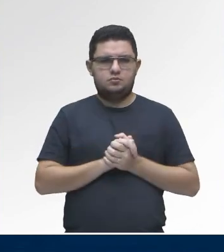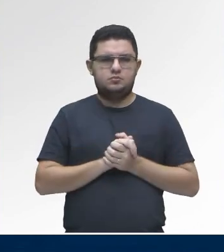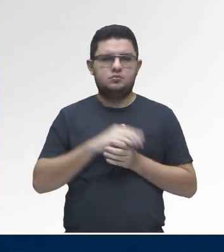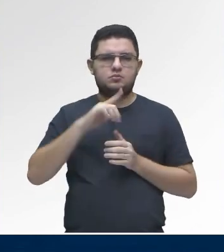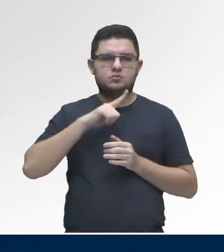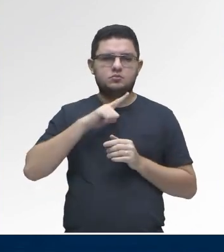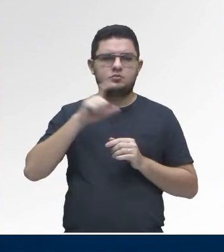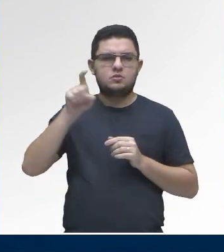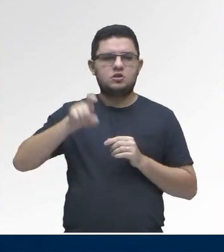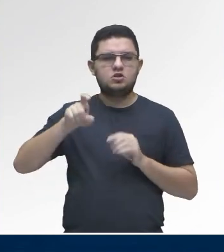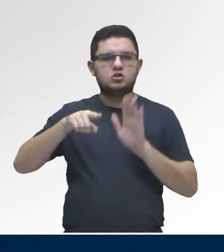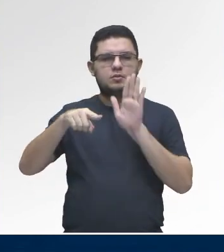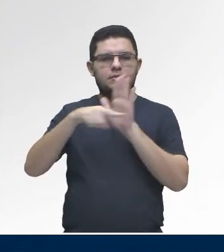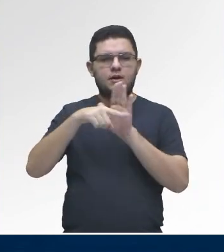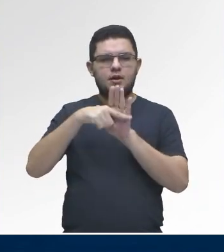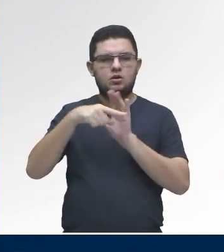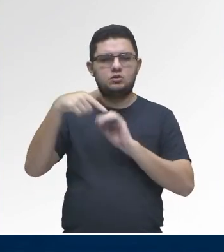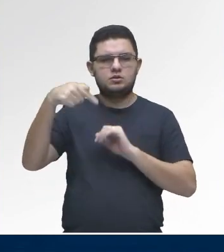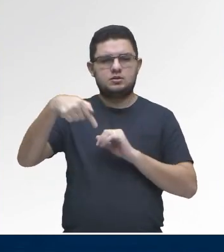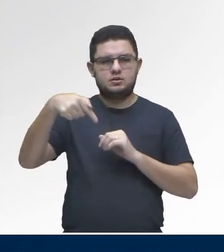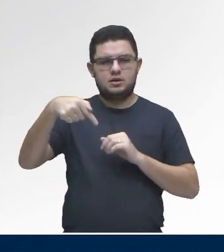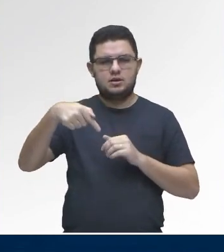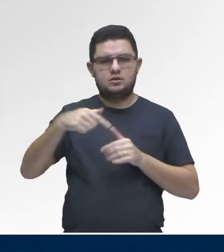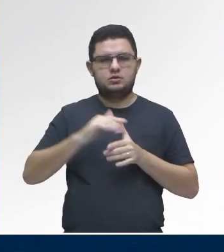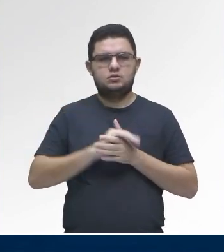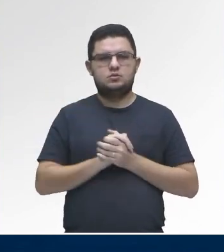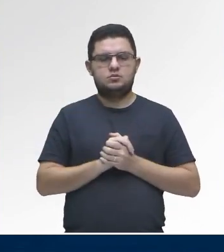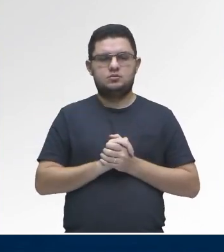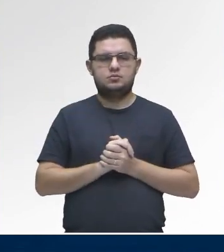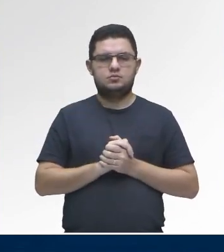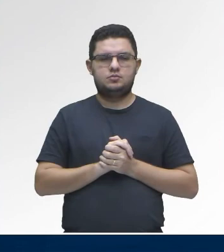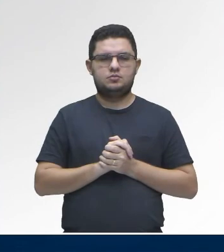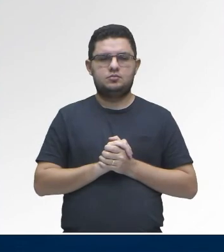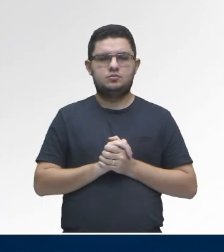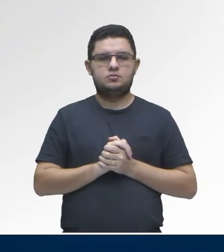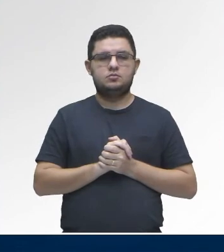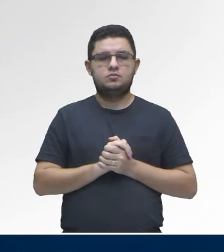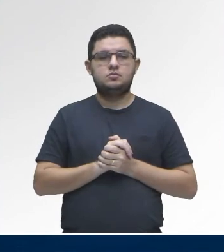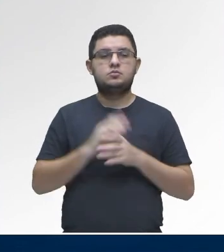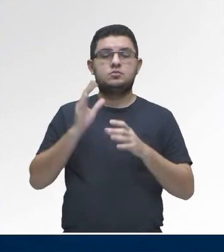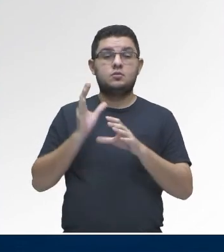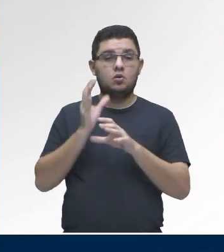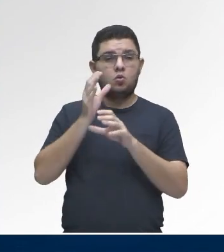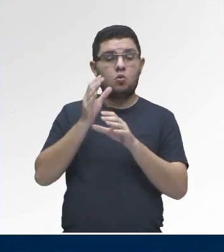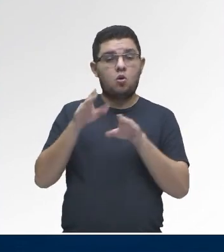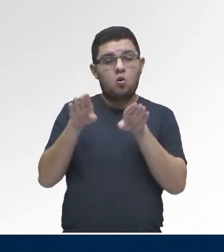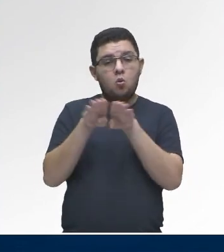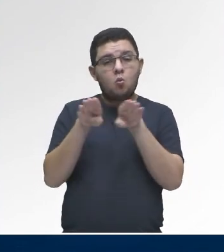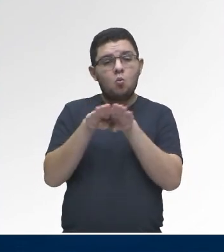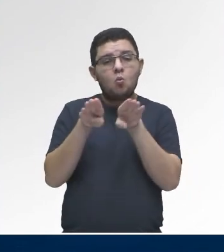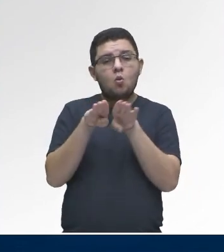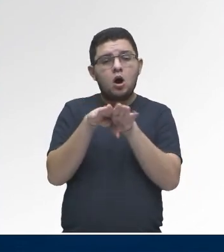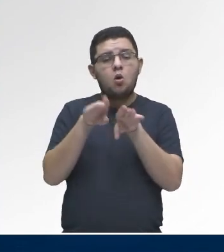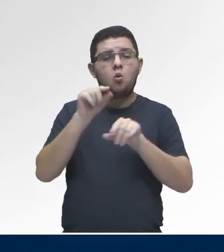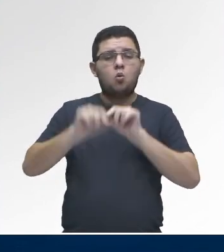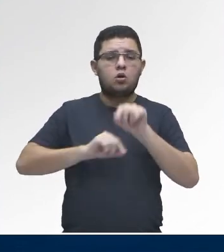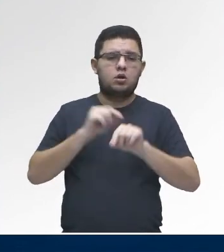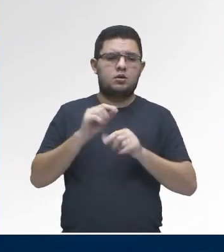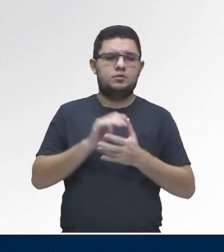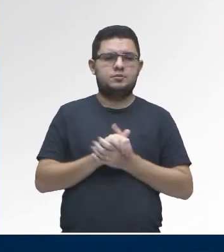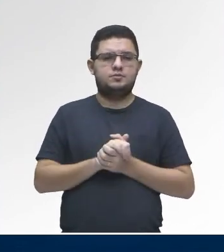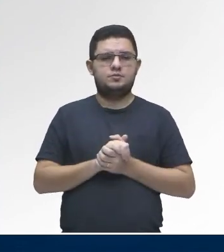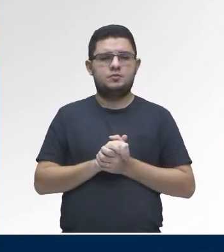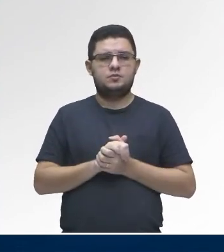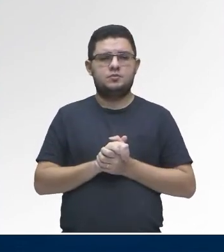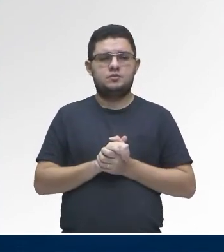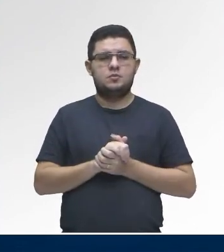x menos 7. De um lado, aí vem o igual. Do